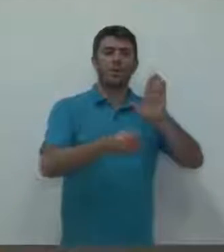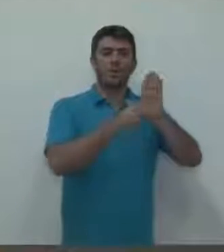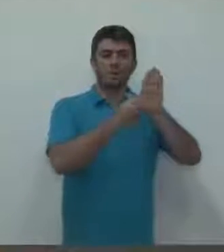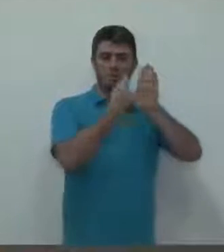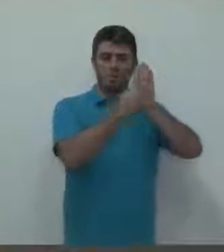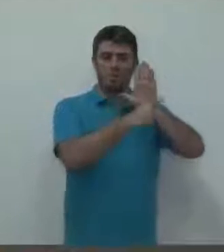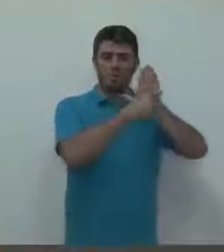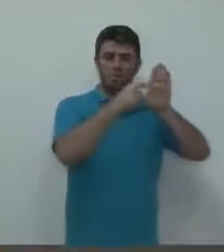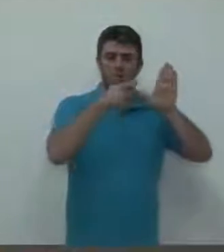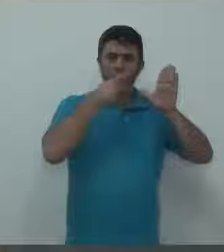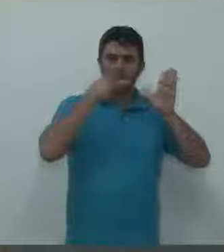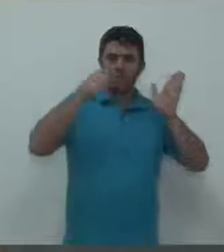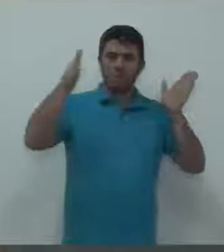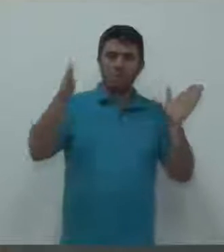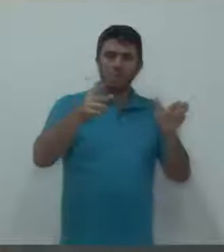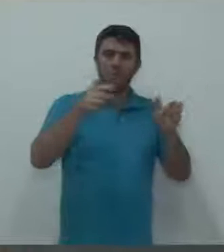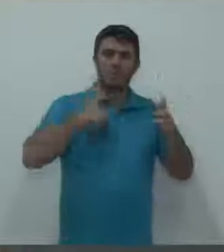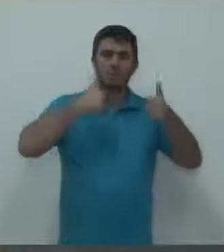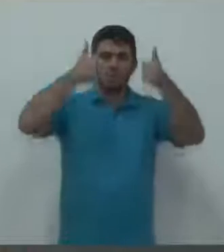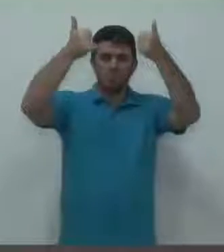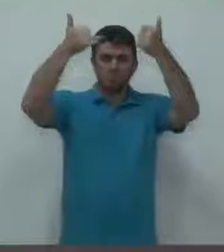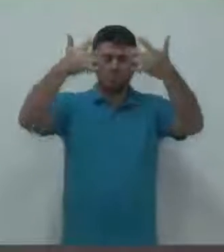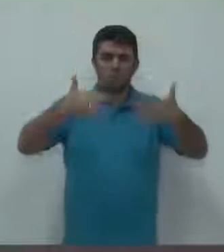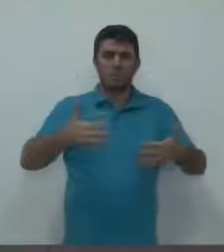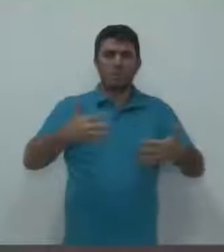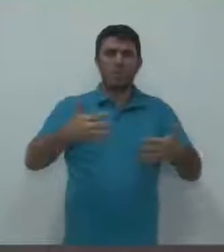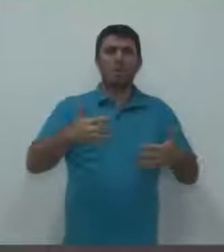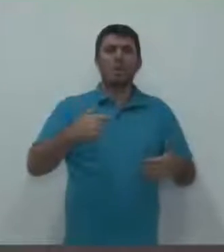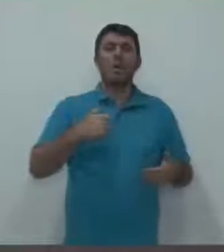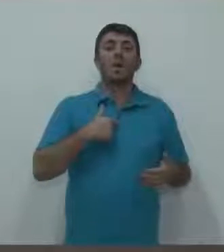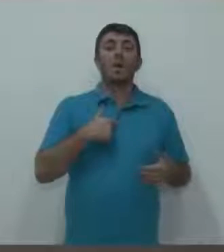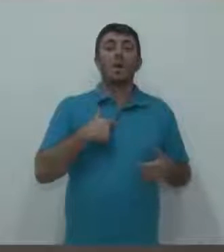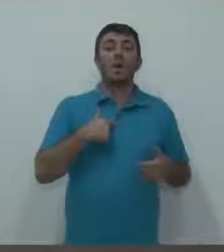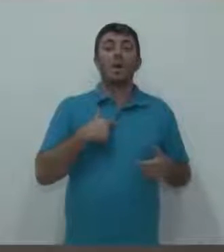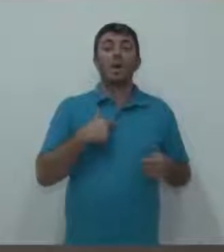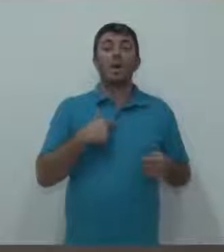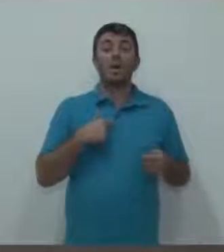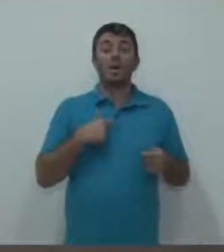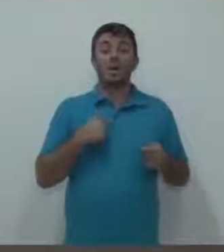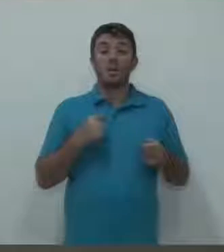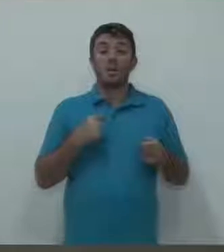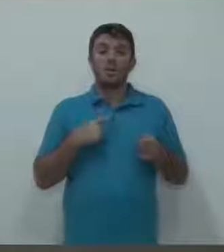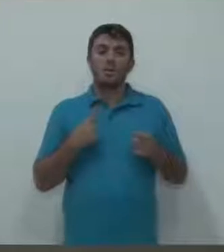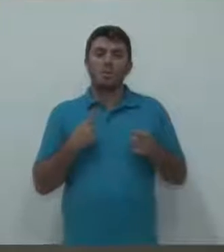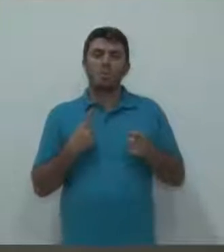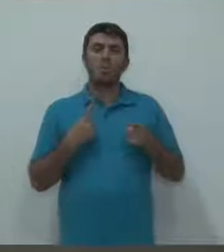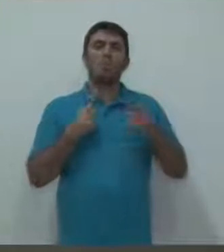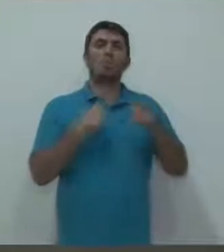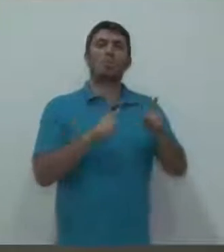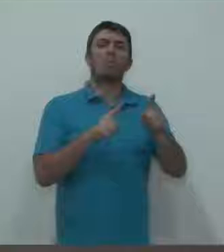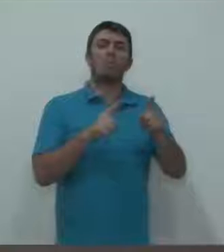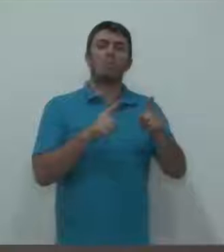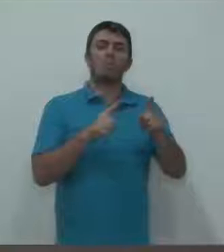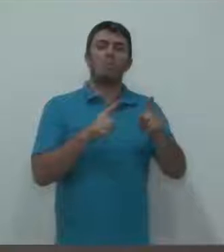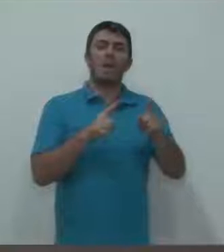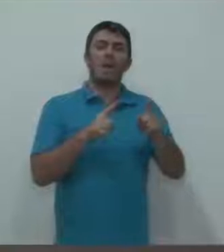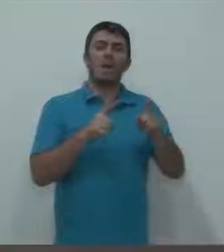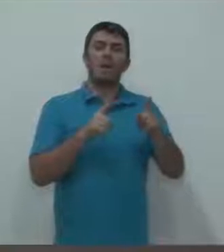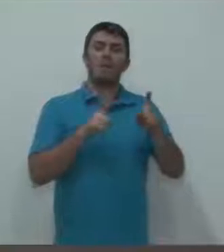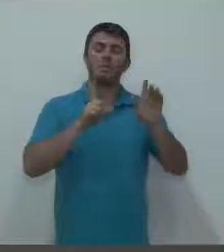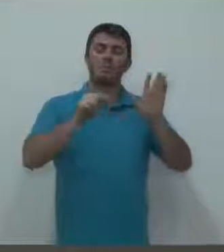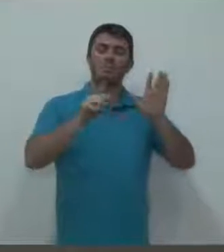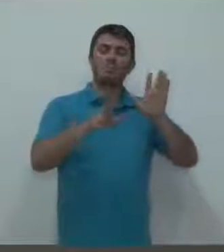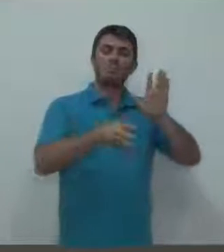que acabei de explicar. Eu quero deixar aqui o meu encaminhamento contrário a essa emenda supressiva, que tenta tirar a possibilidade